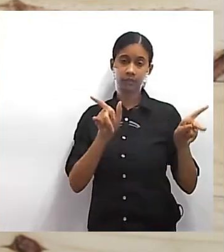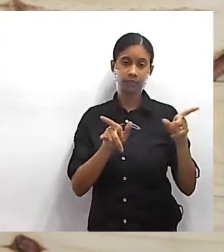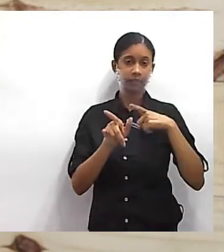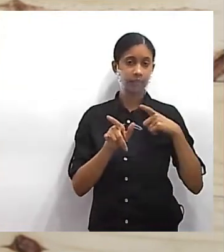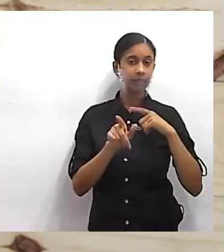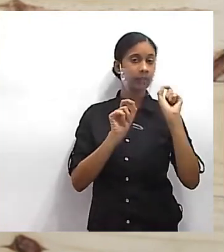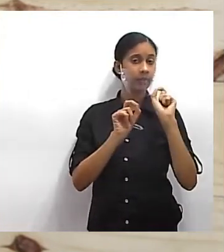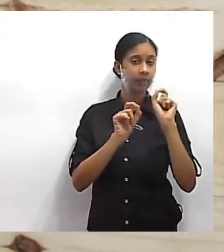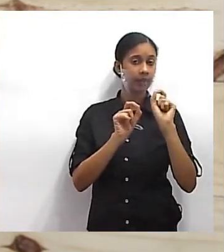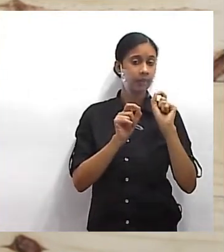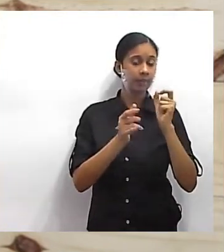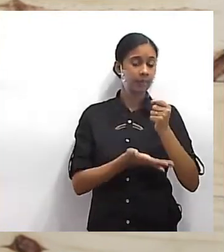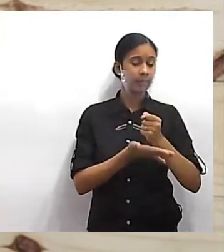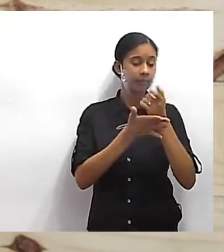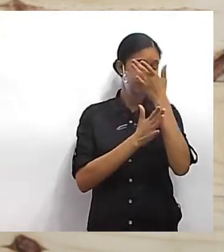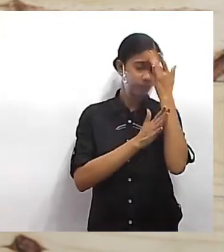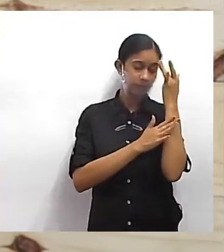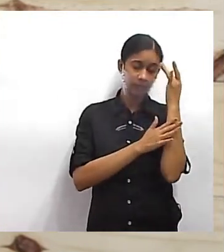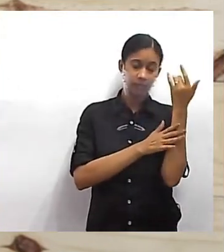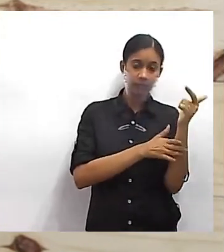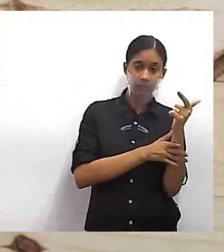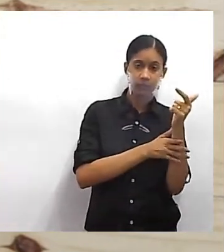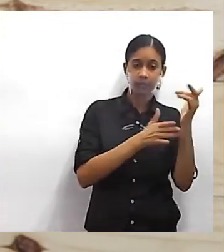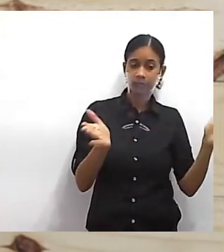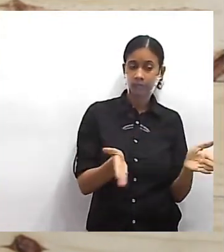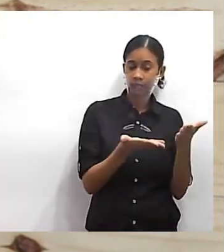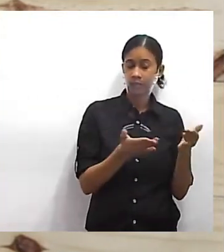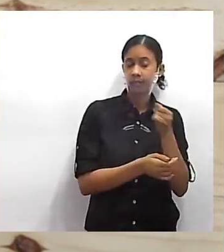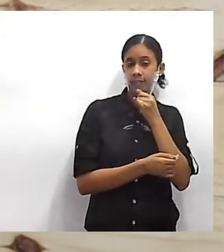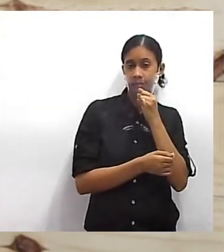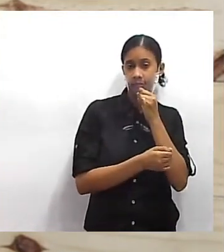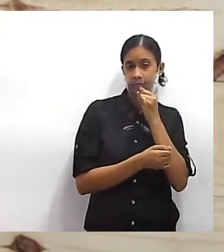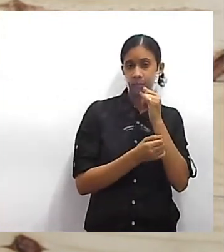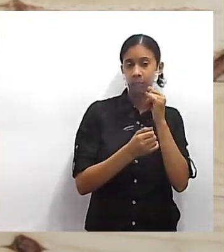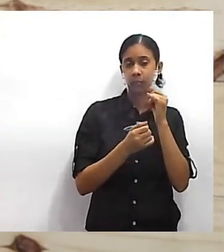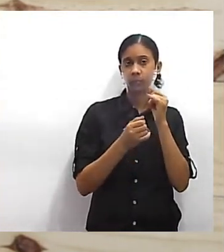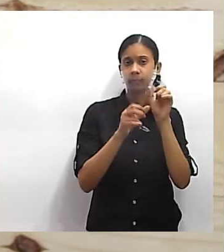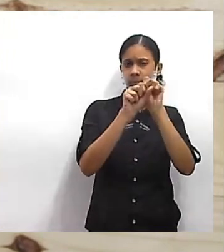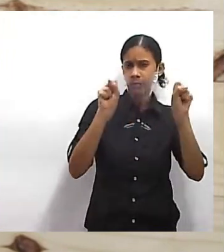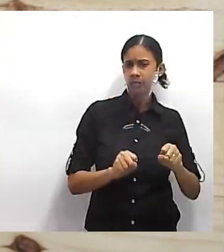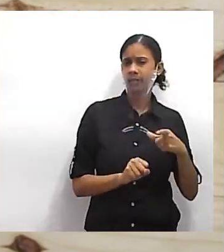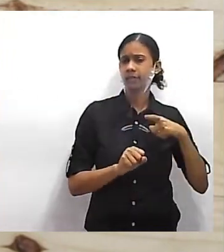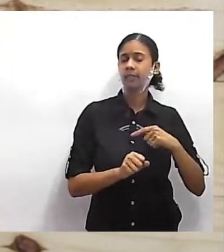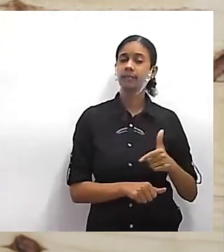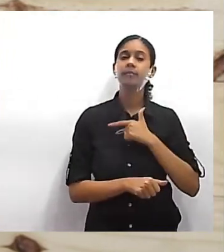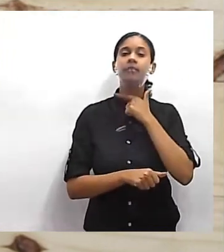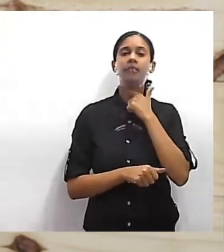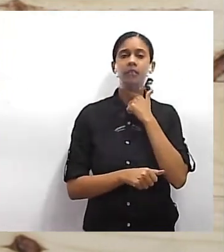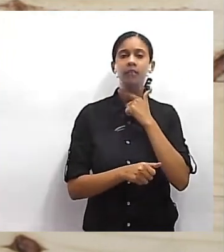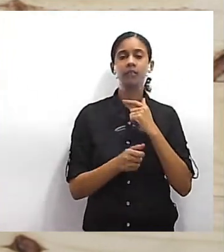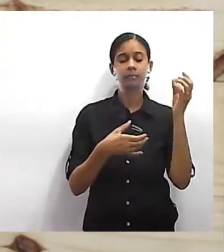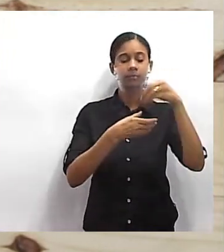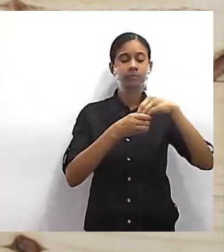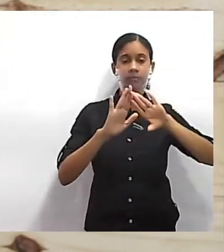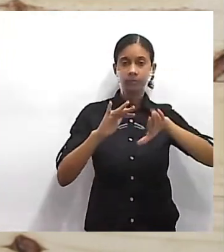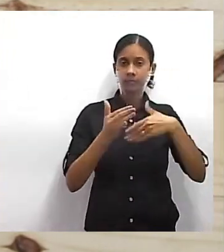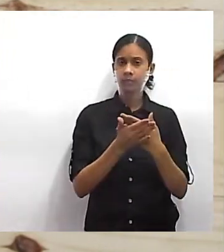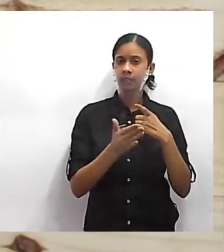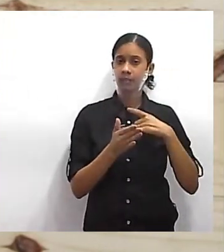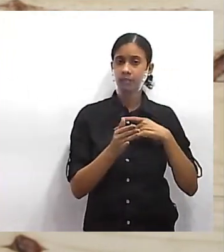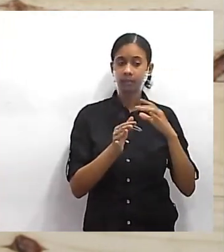desfavorecidos. Como exemplo, eu trouxe o sistema de cotas para corrigir um abismo social que temos em nosso